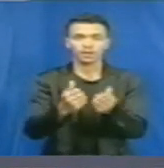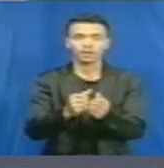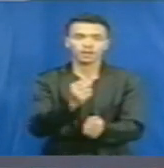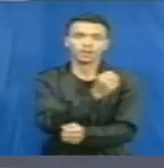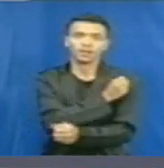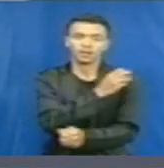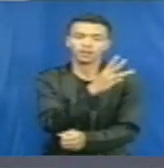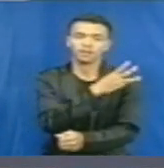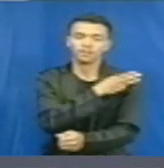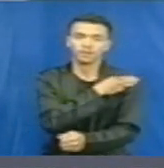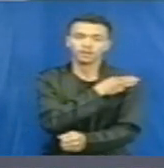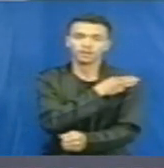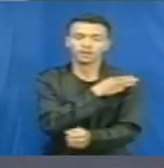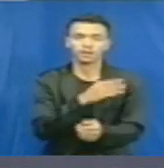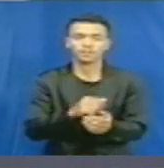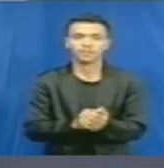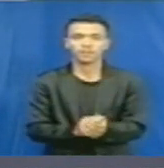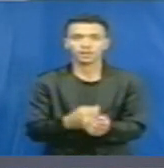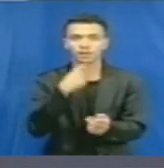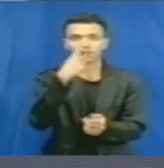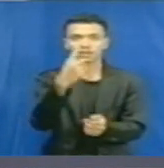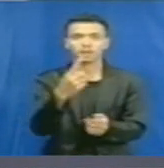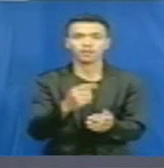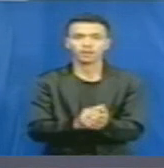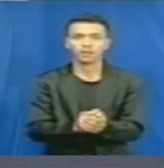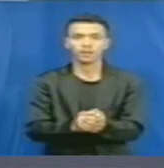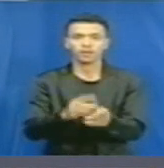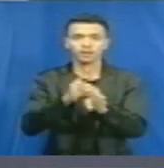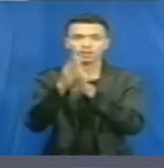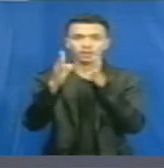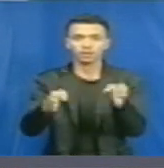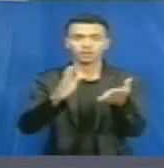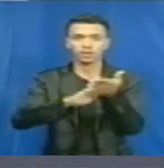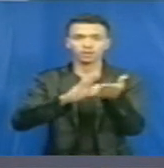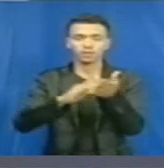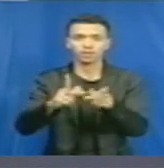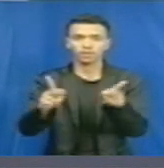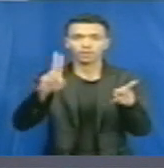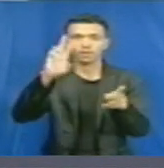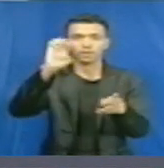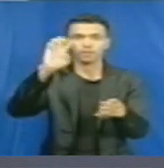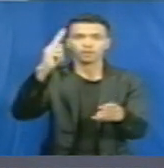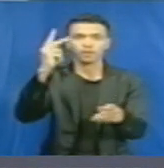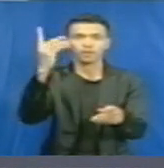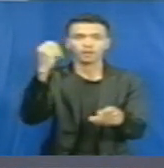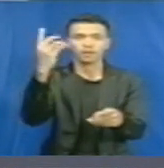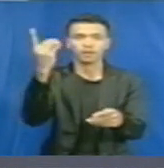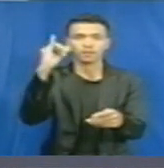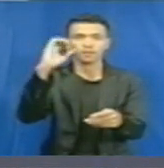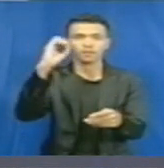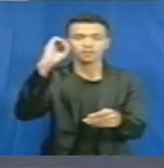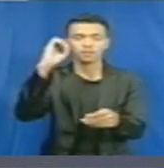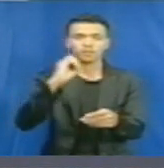Associação Libor Deficiência Matan Timor-Leste considera diretor da escola pública Venâncio Feiras